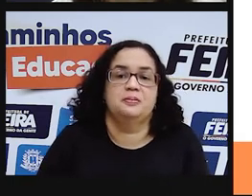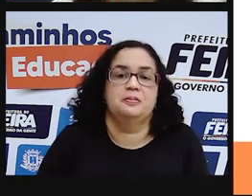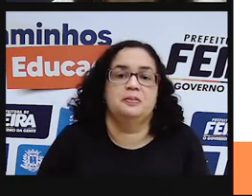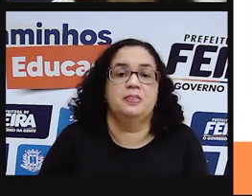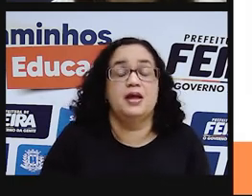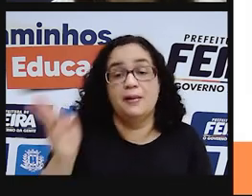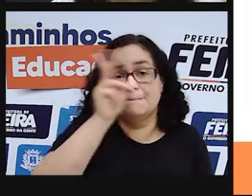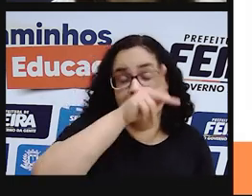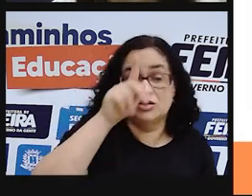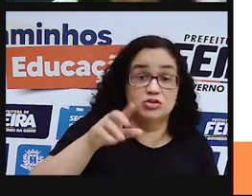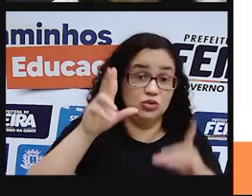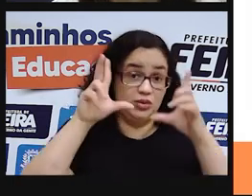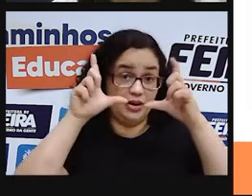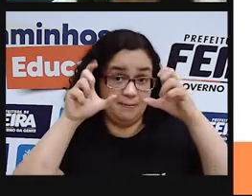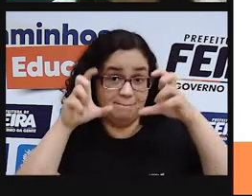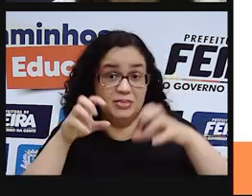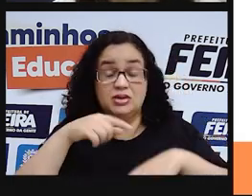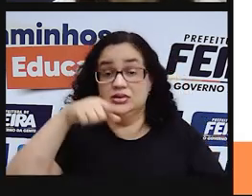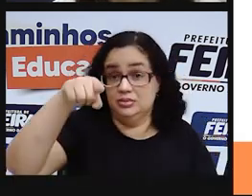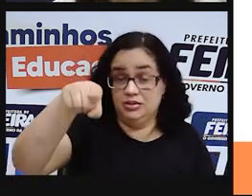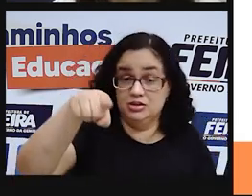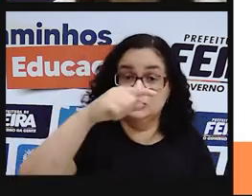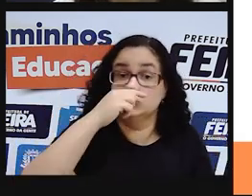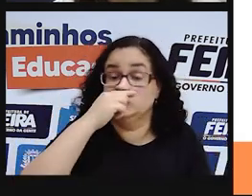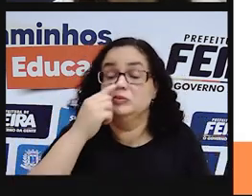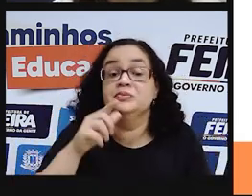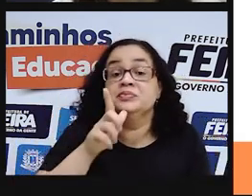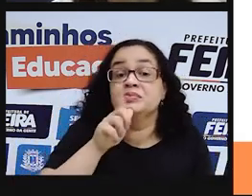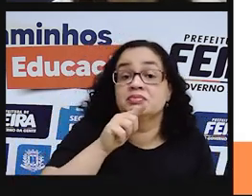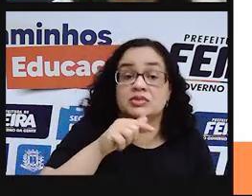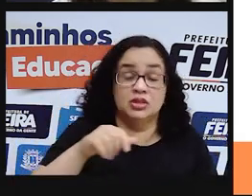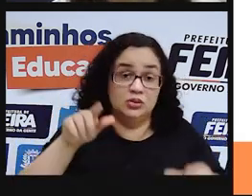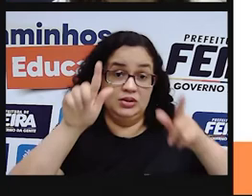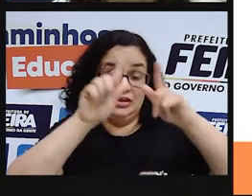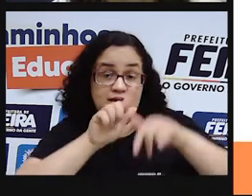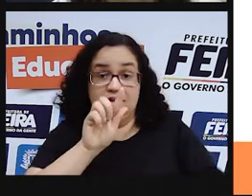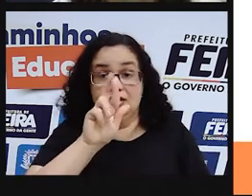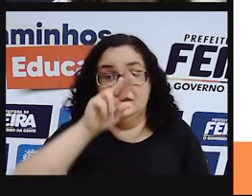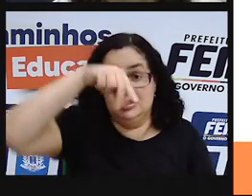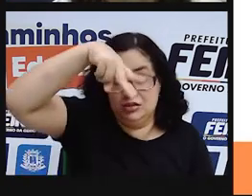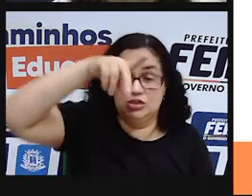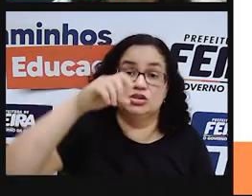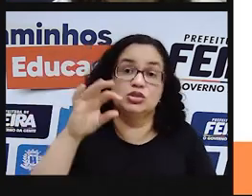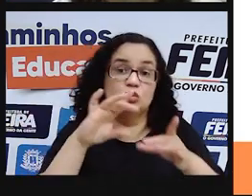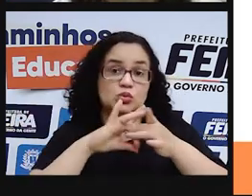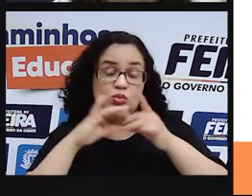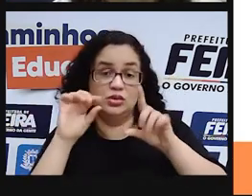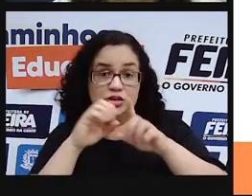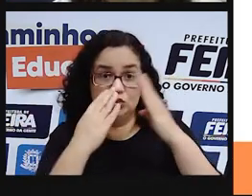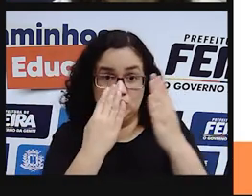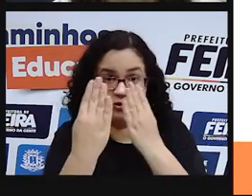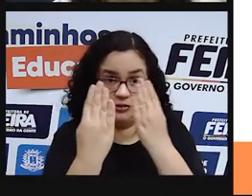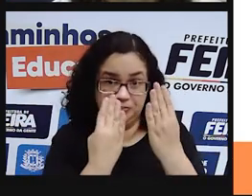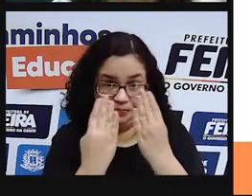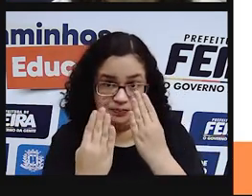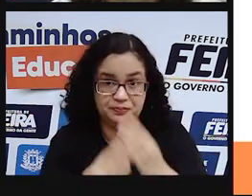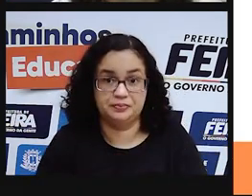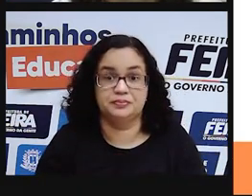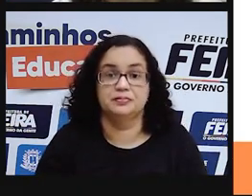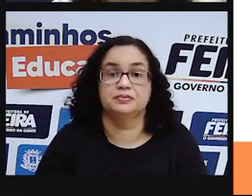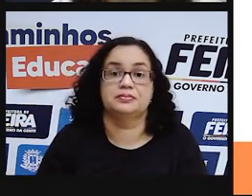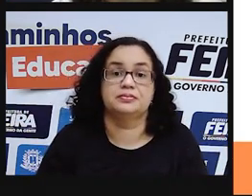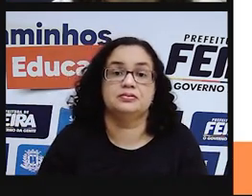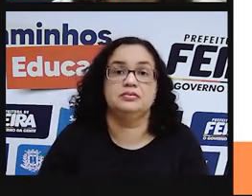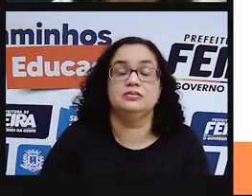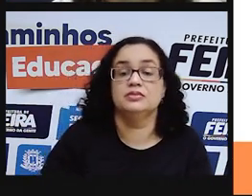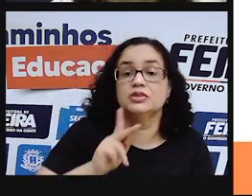para colocou uma imagem aí tá Lagoa a lagoa grande a gente associar e um pouco Bom